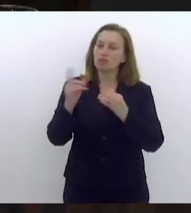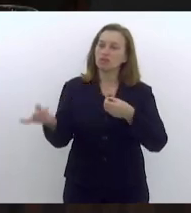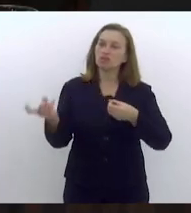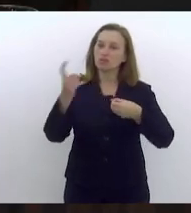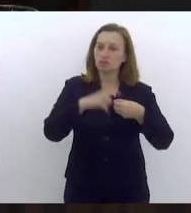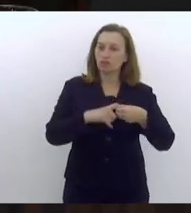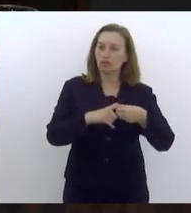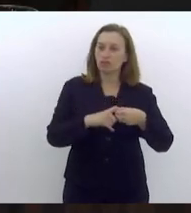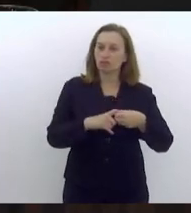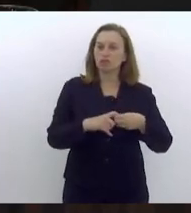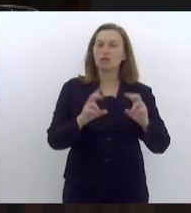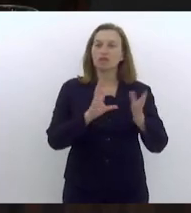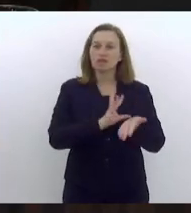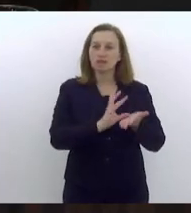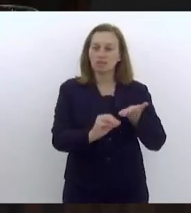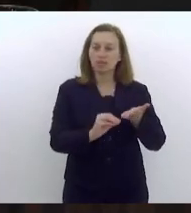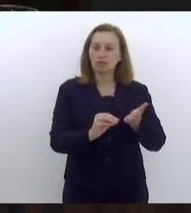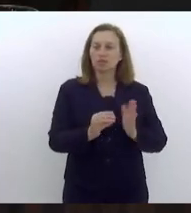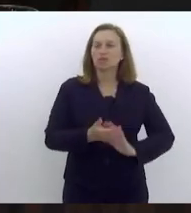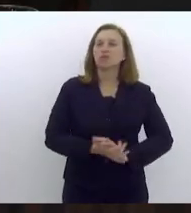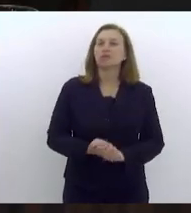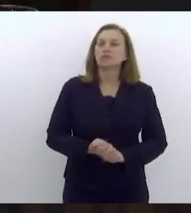retorna pela ótima, essa pauta.